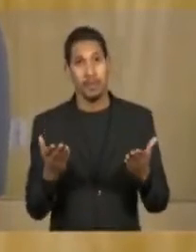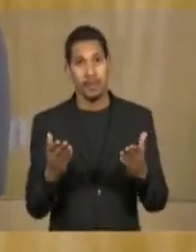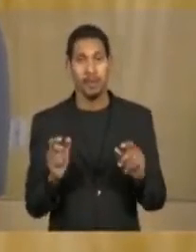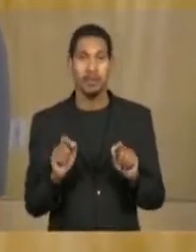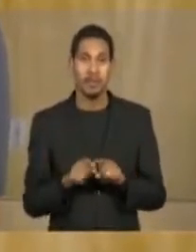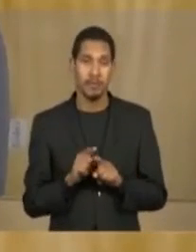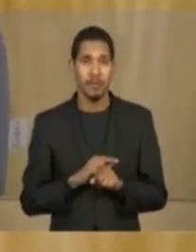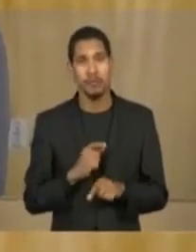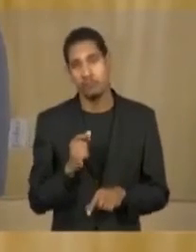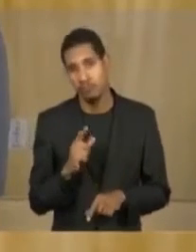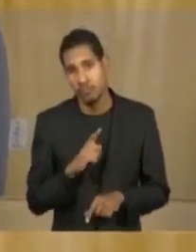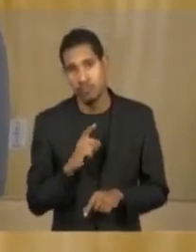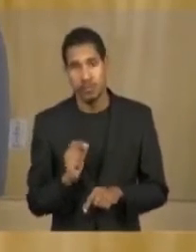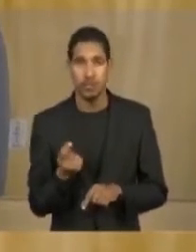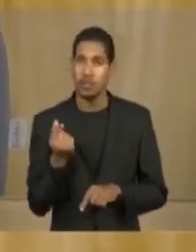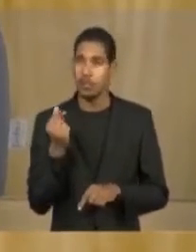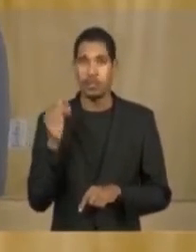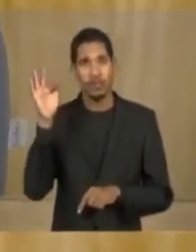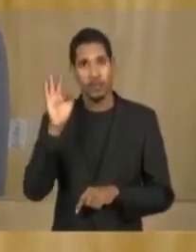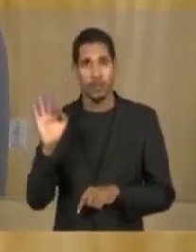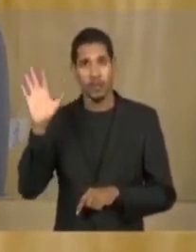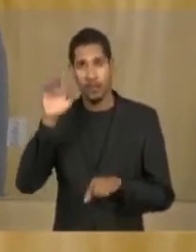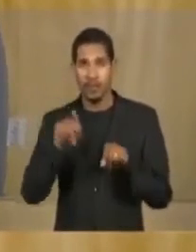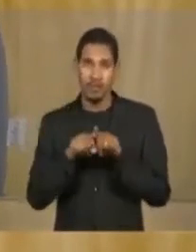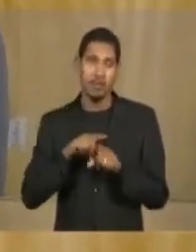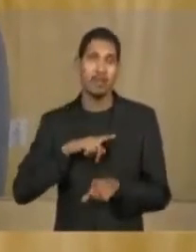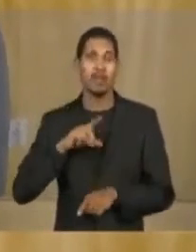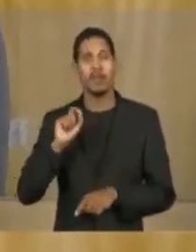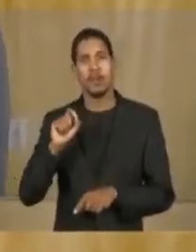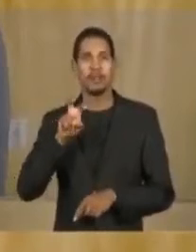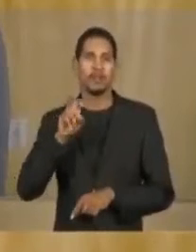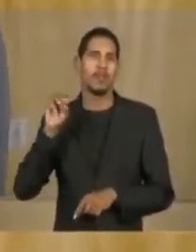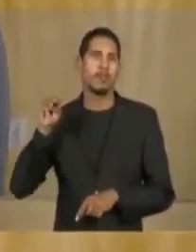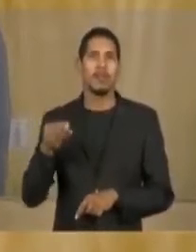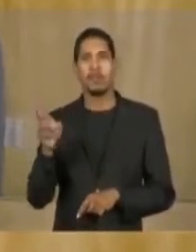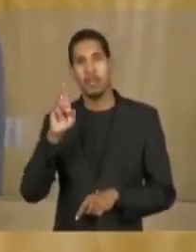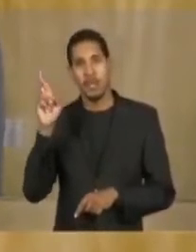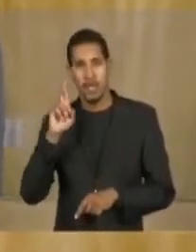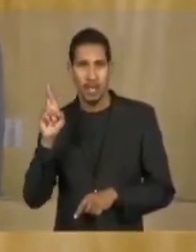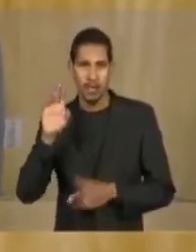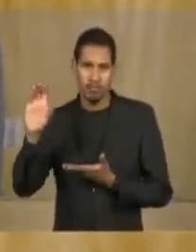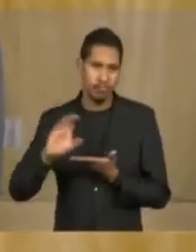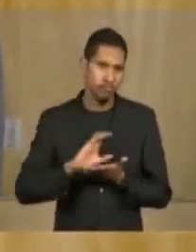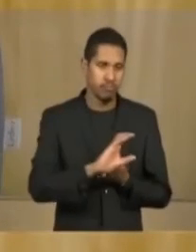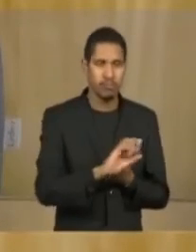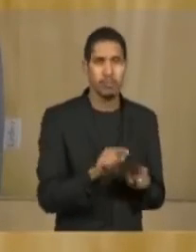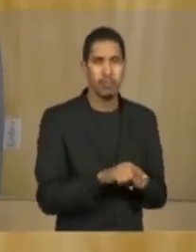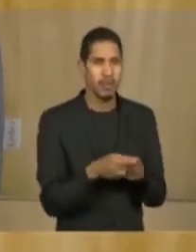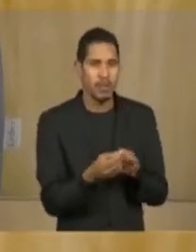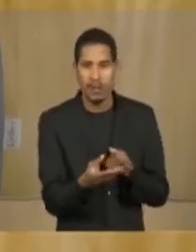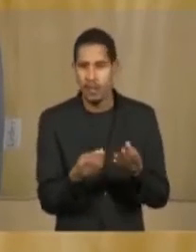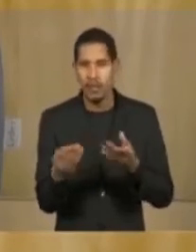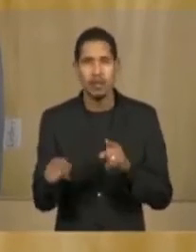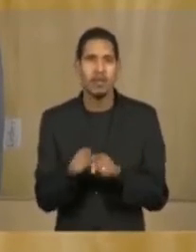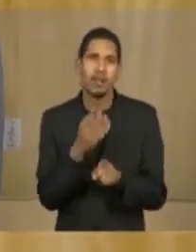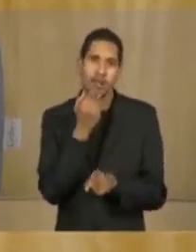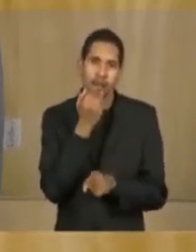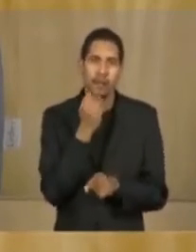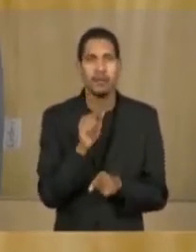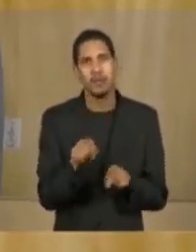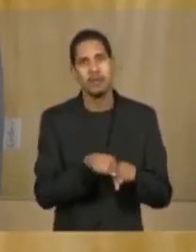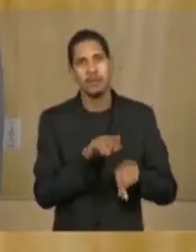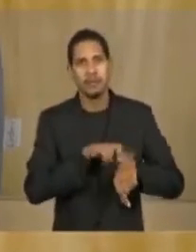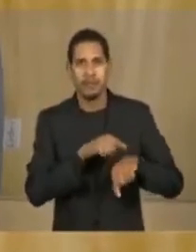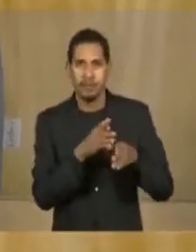da possibilidade de usar o recurso federal do PNAE, que é da ordem assim, de 50 milhões de reais, para fornecer alimentação agora no período da pandemia.